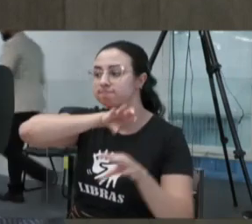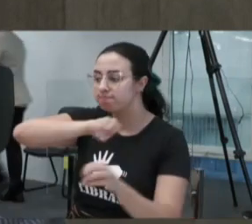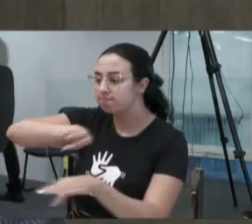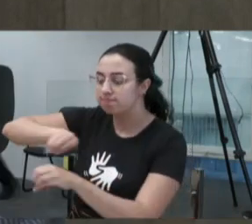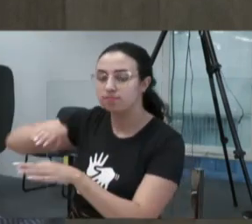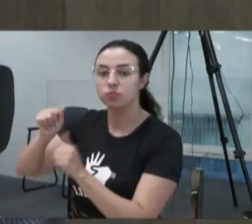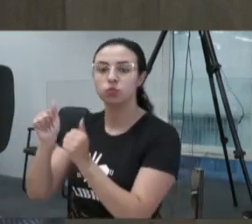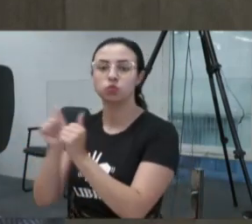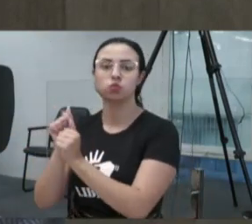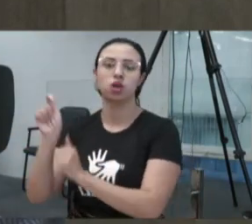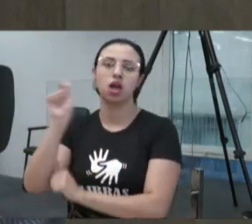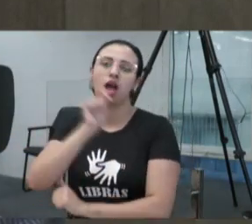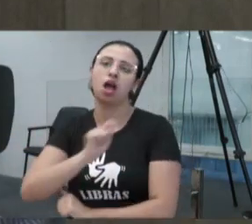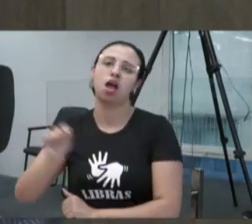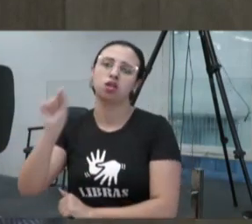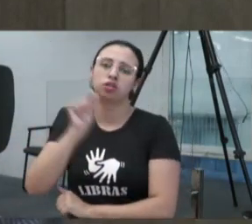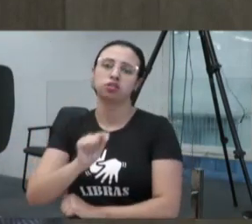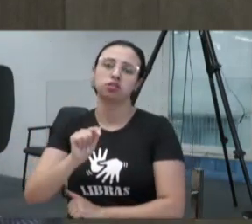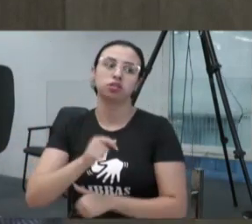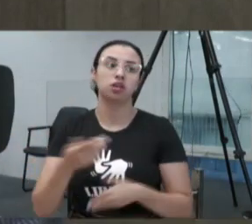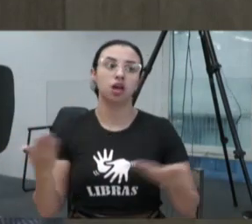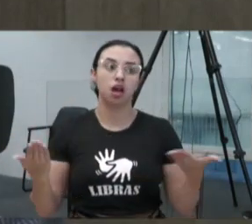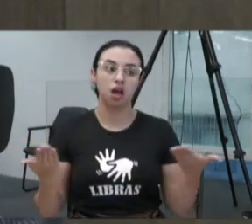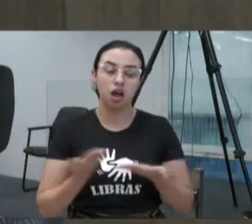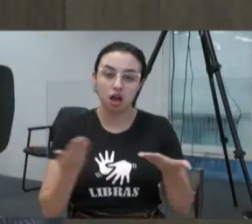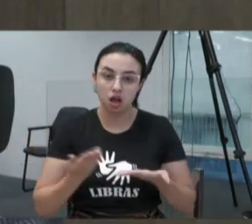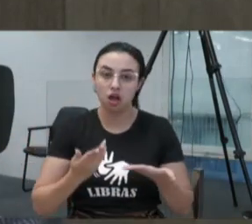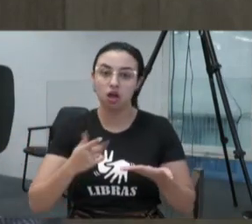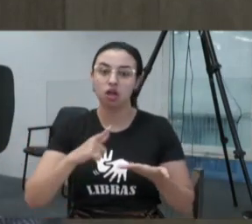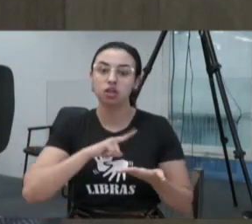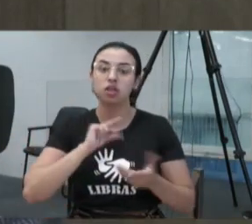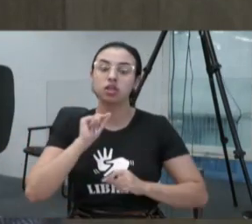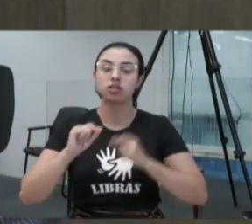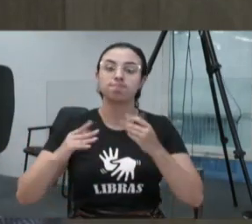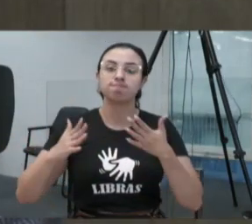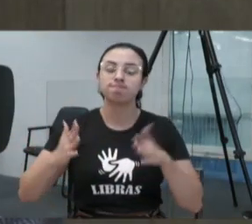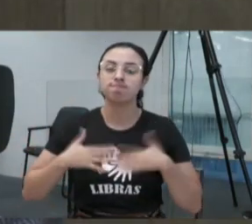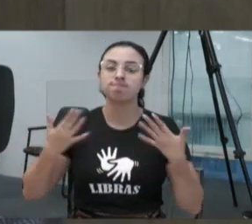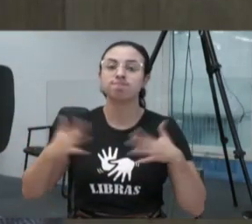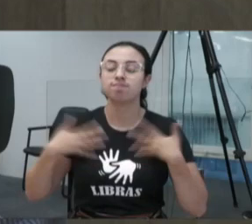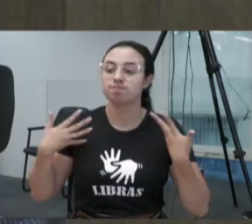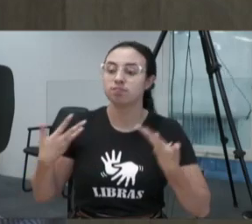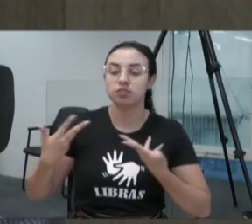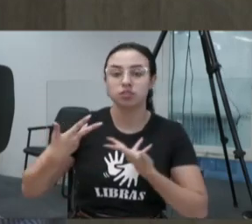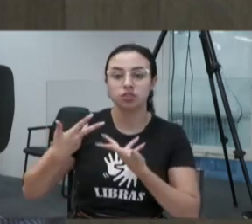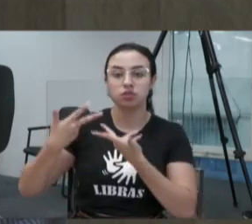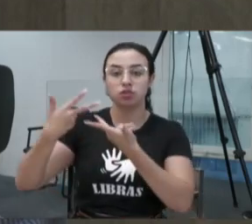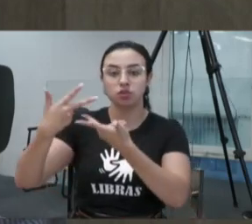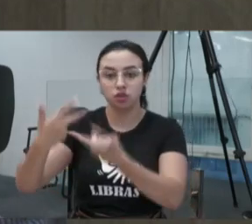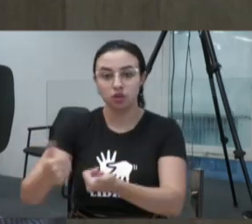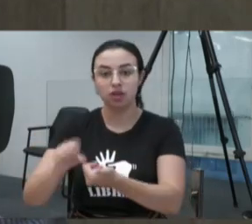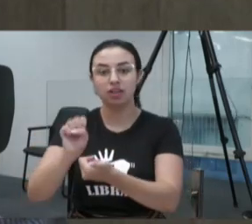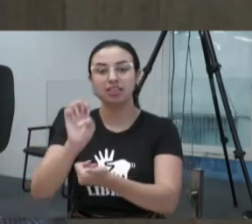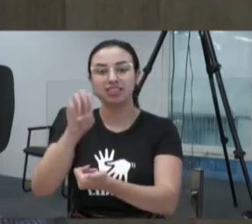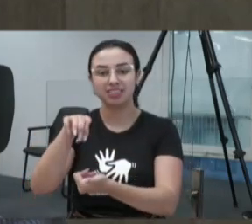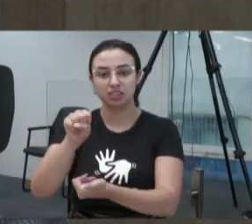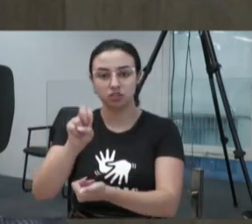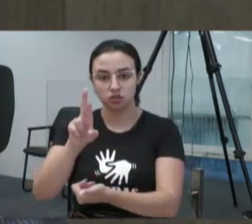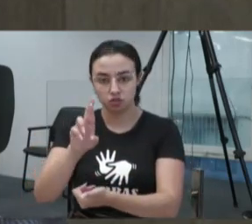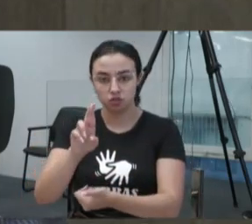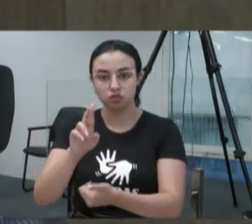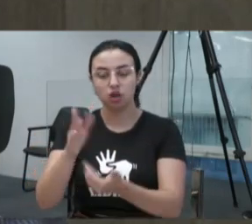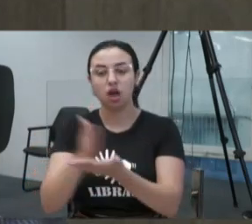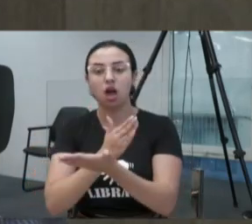Associação de Moradores. E agora nós tivemos lá a alegria de receber, por parte da Censur, as